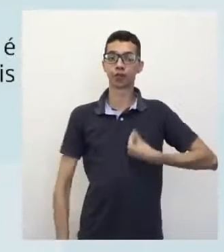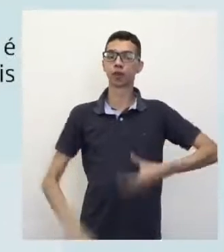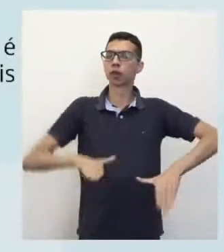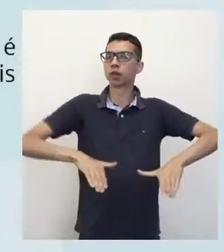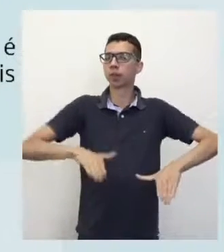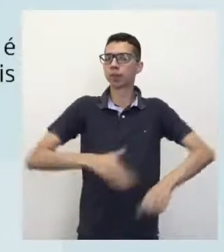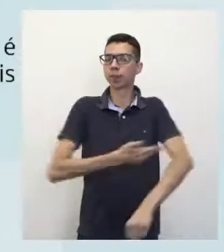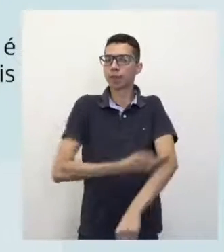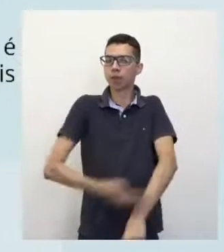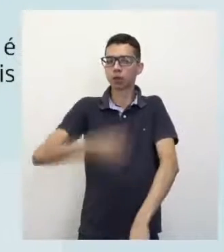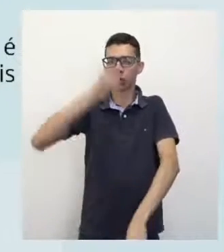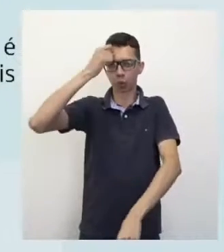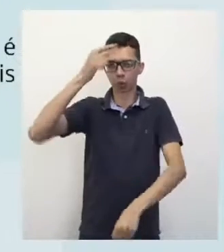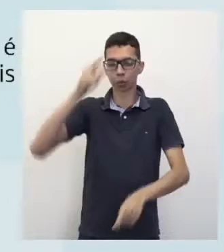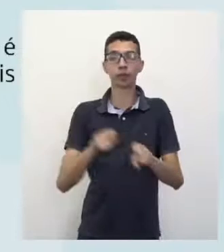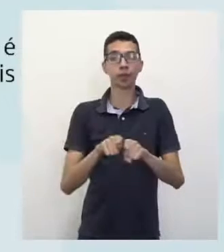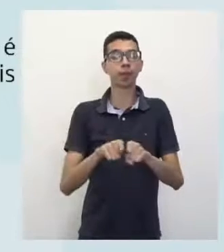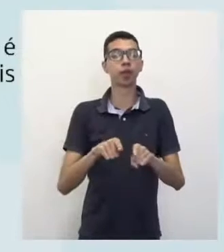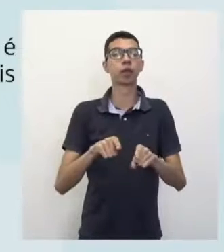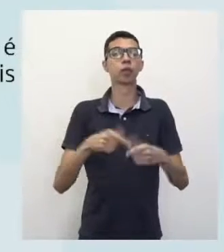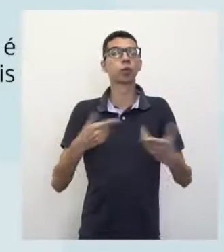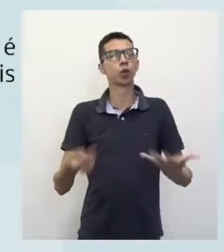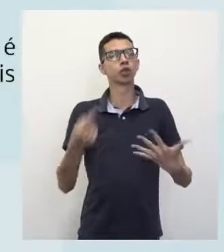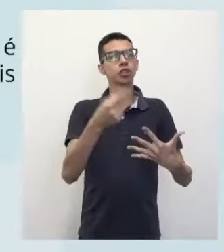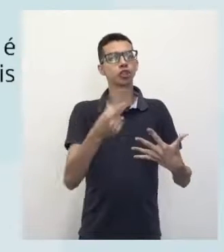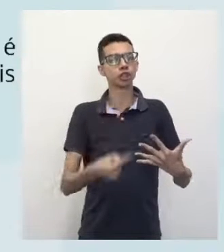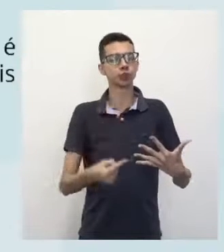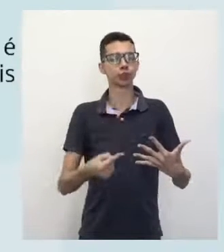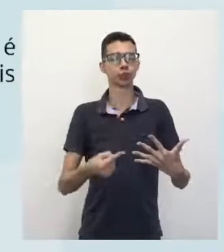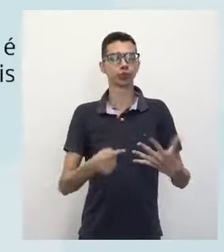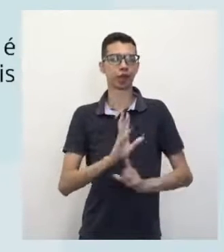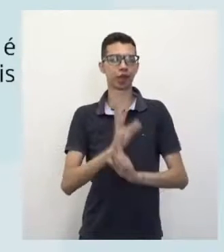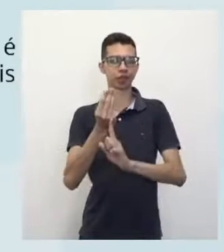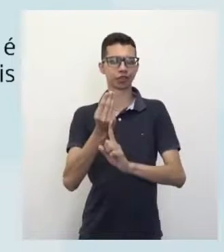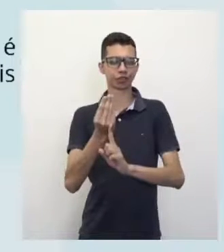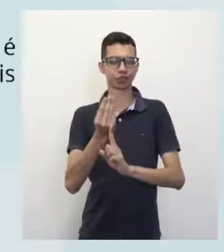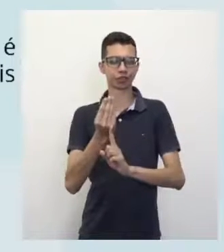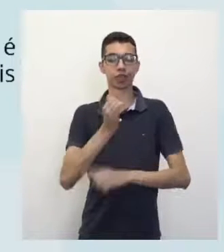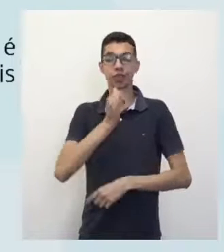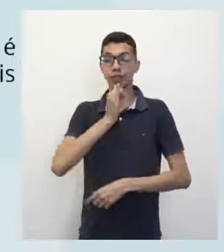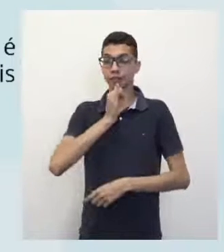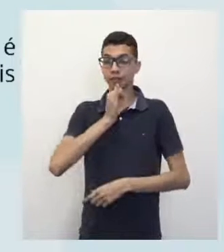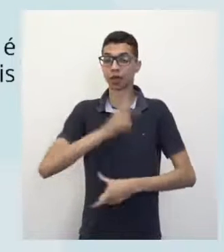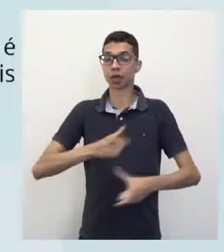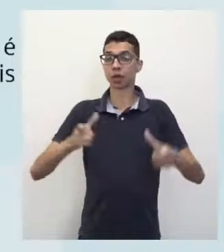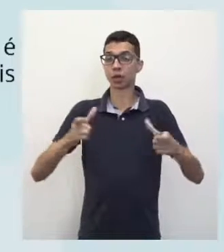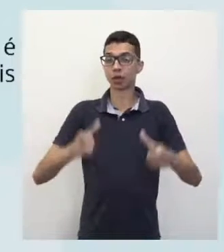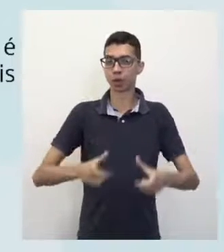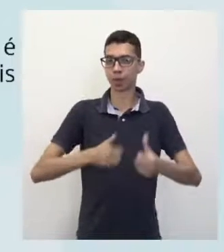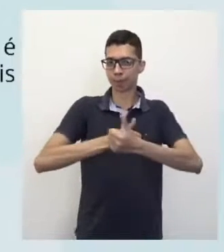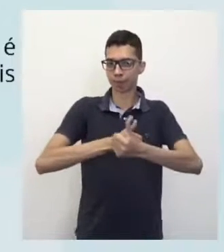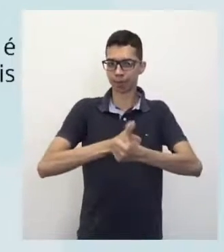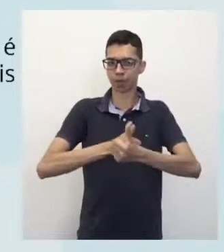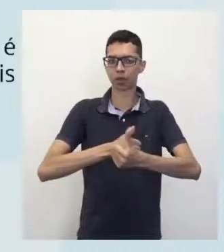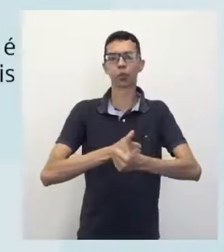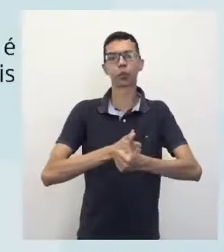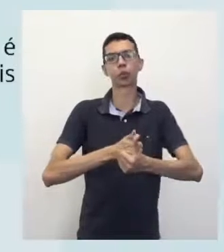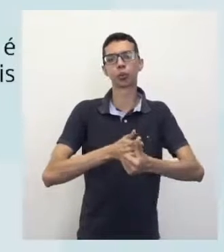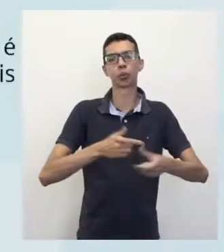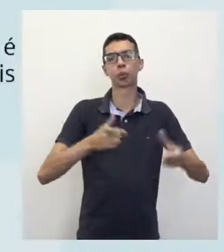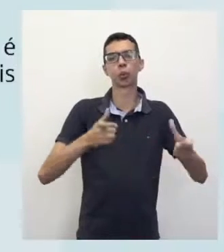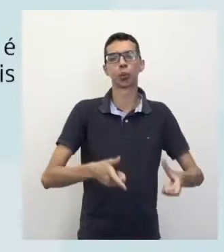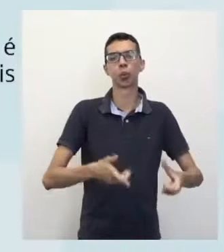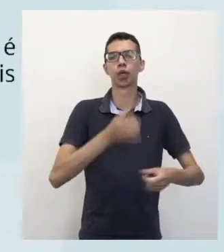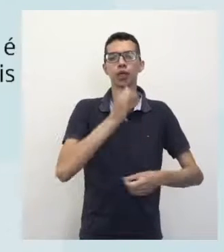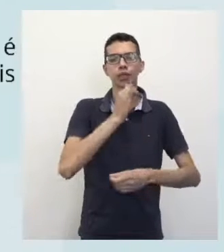culturais. Entre eles, o tipo de produto artístico a que somos expostos. Por exemplo, em localidades mais próximas ao campo, as pessoas tendem a